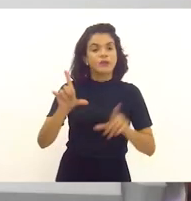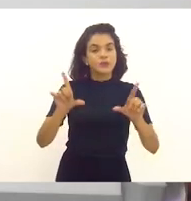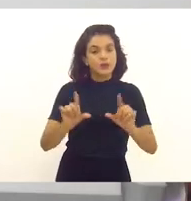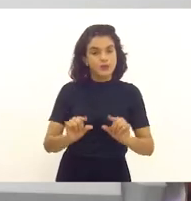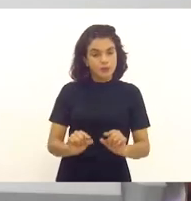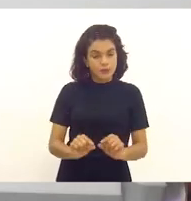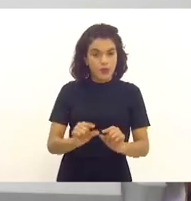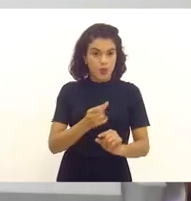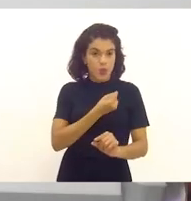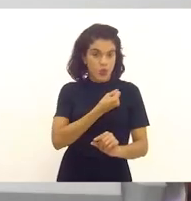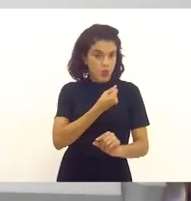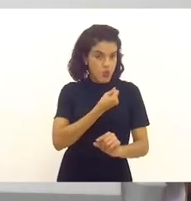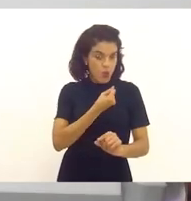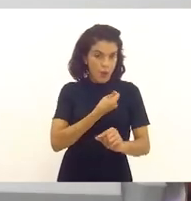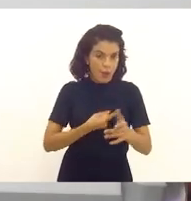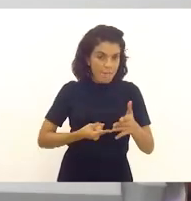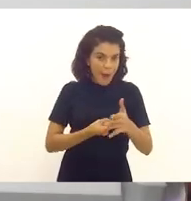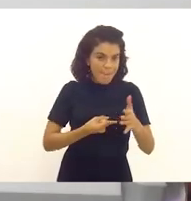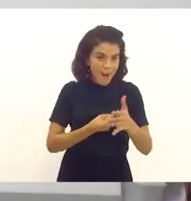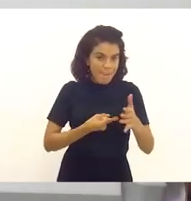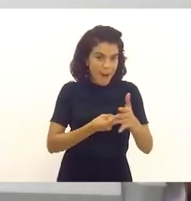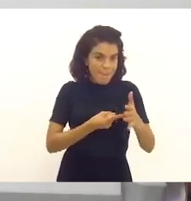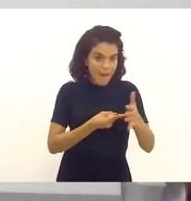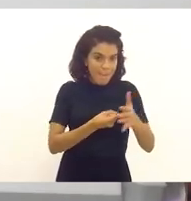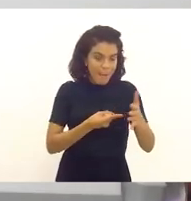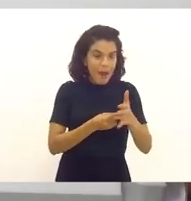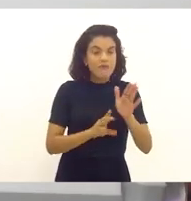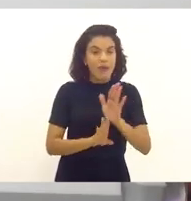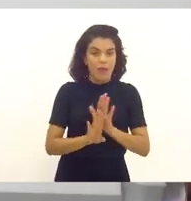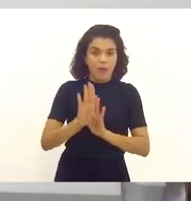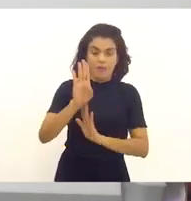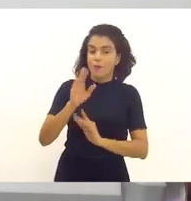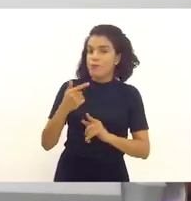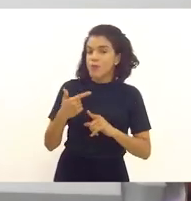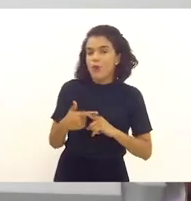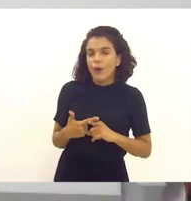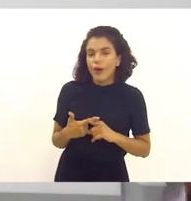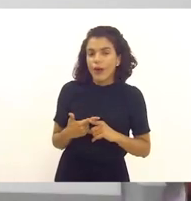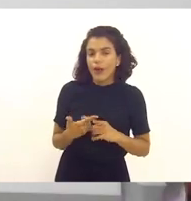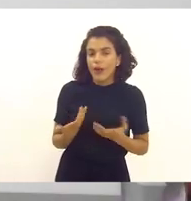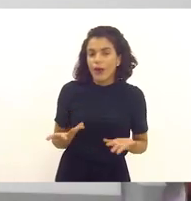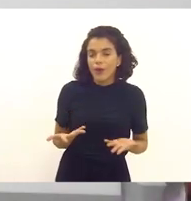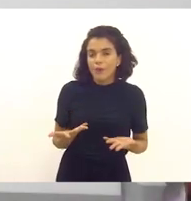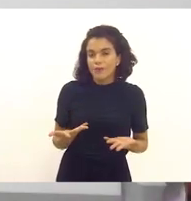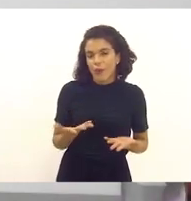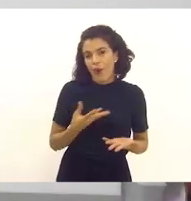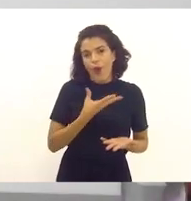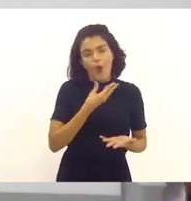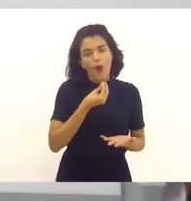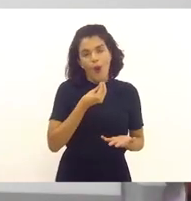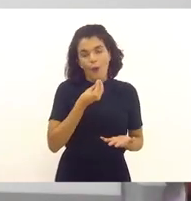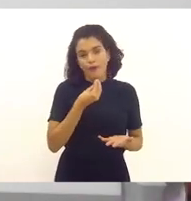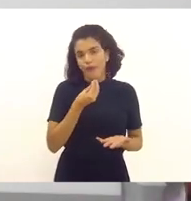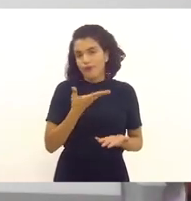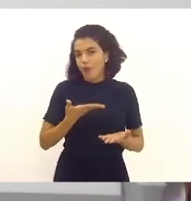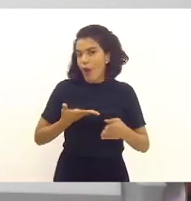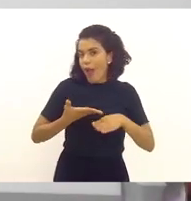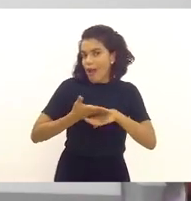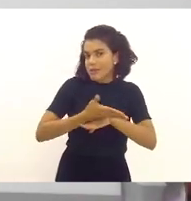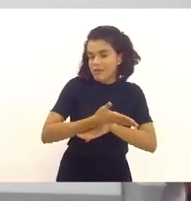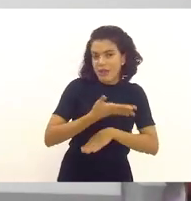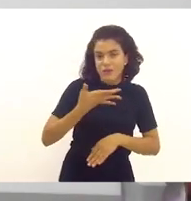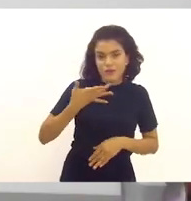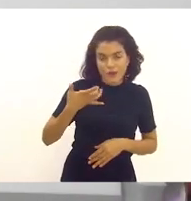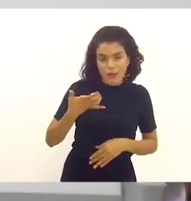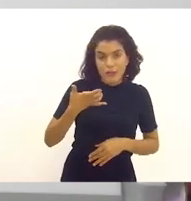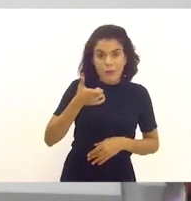os números de ocorrência na zona oeste irão aumentar porque com fácil acesso essas mulheres que